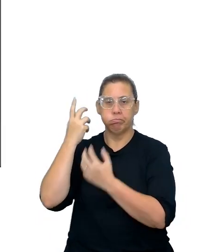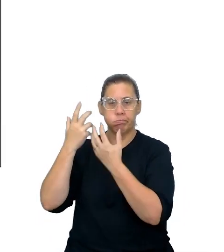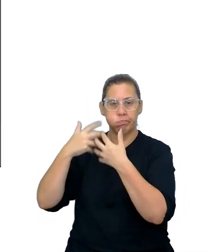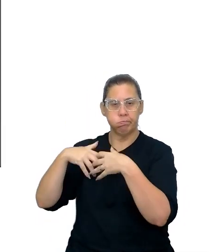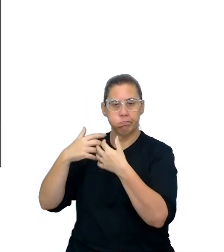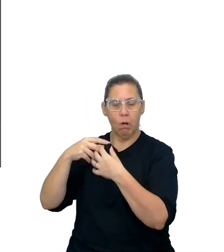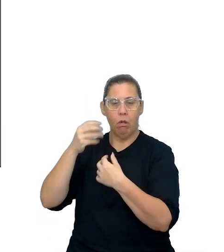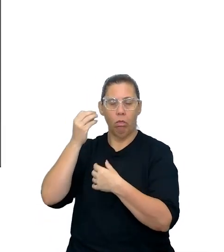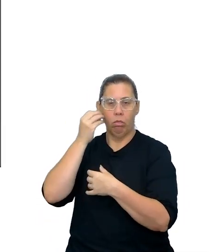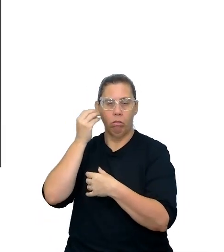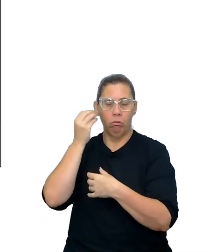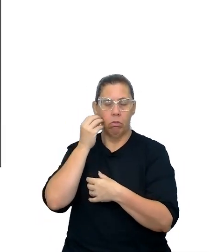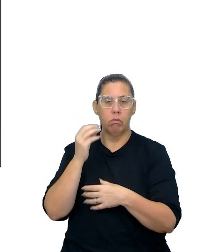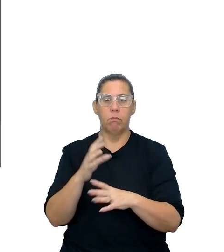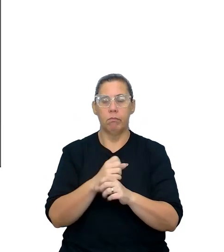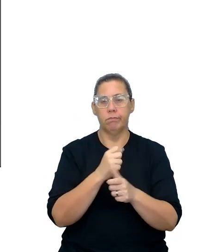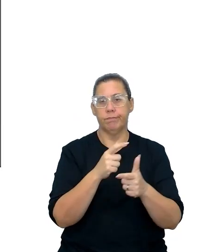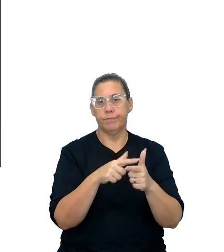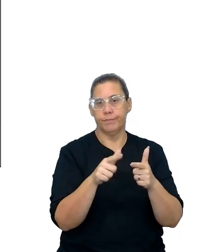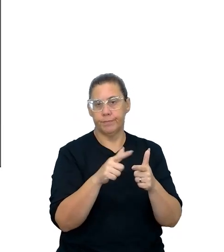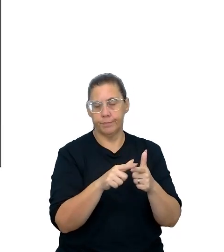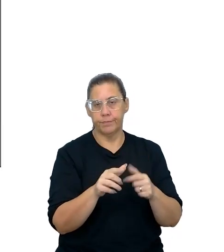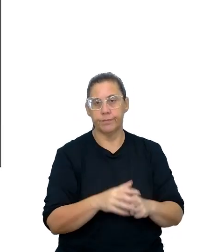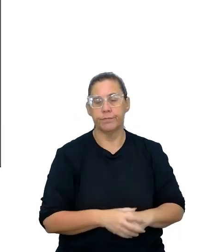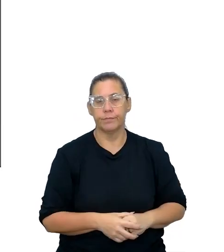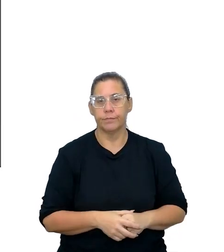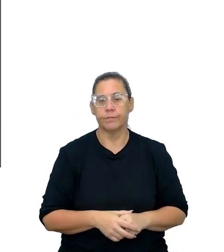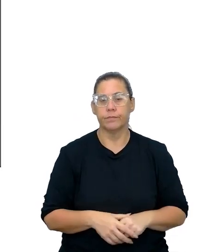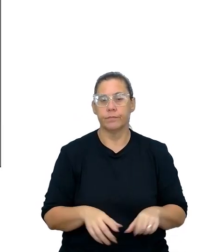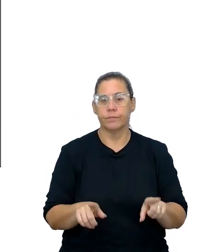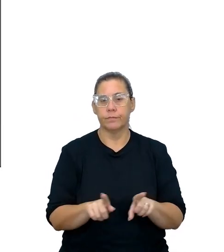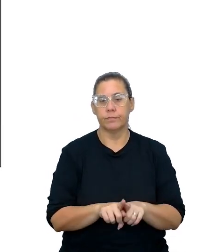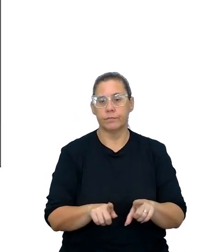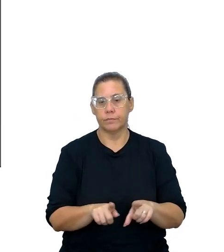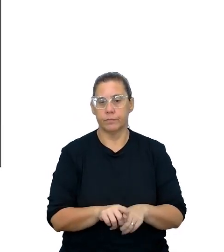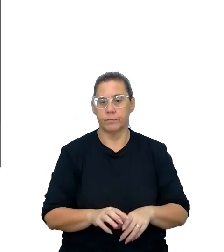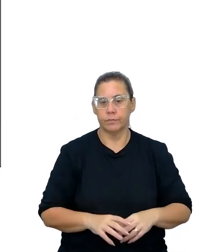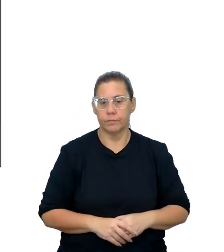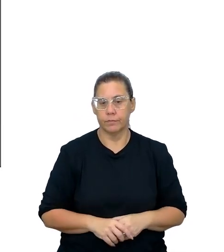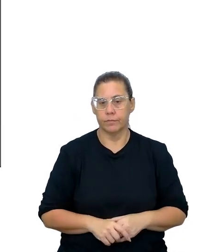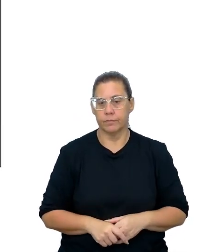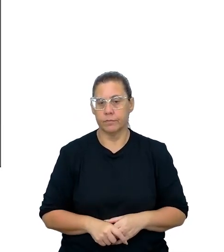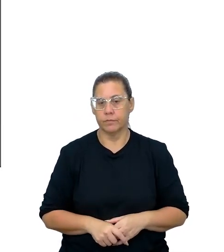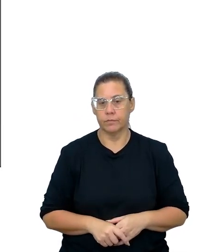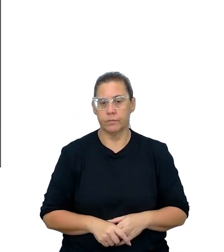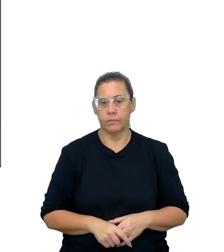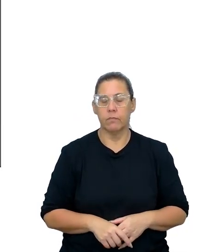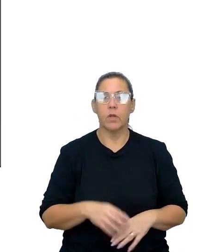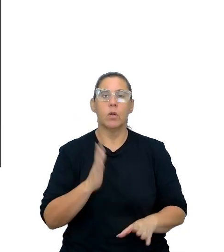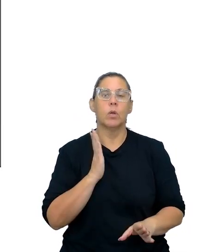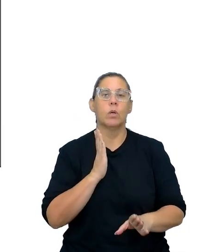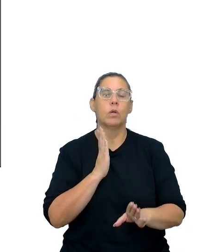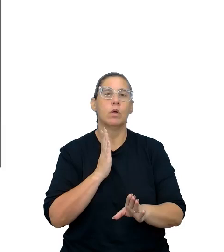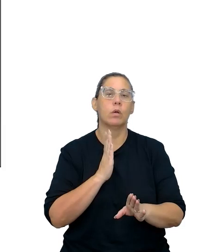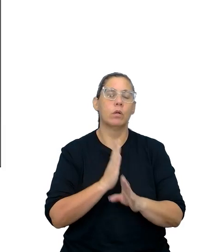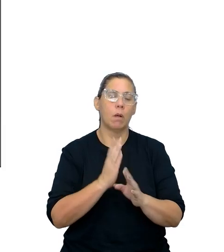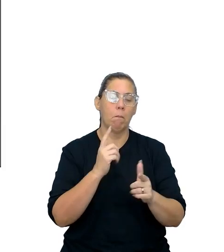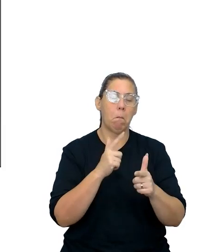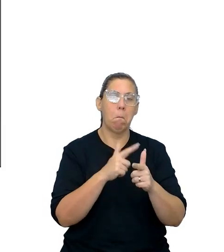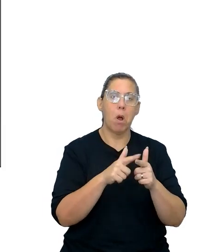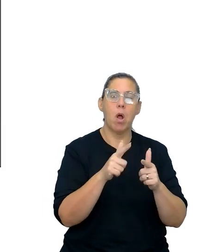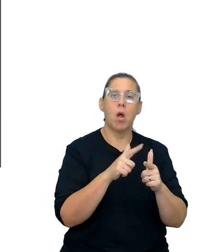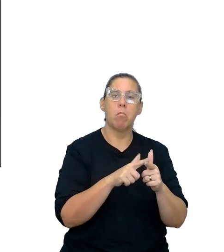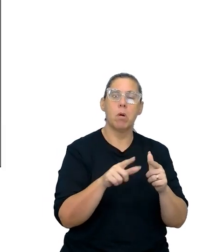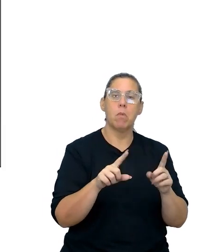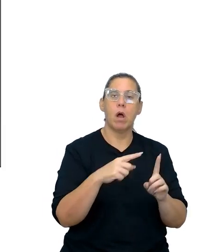para a resolução de problemas. E temos a EF01 e MA08, que é resolver e elaborar situações, problemas